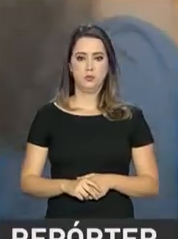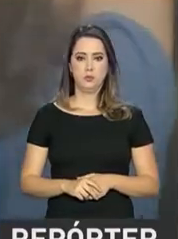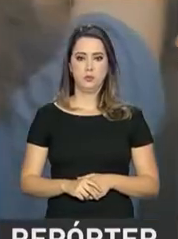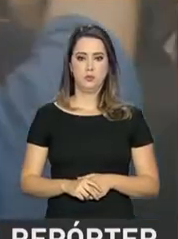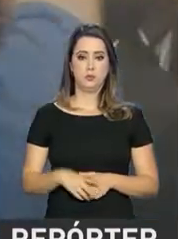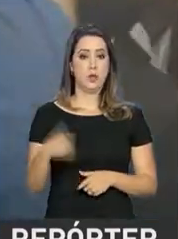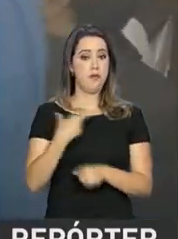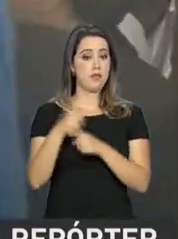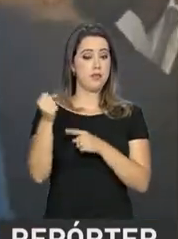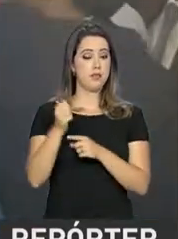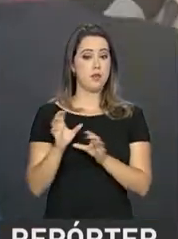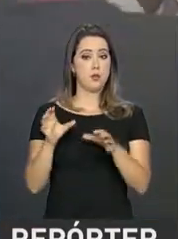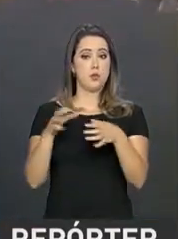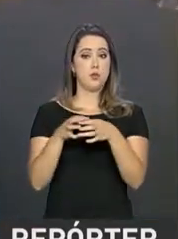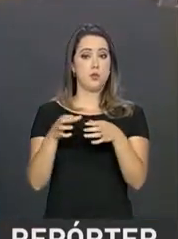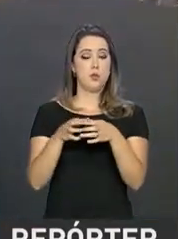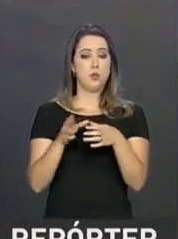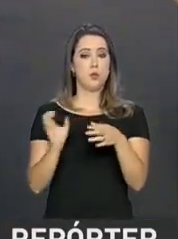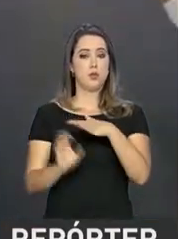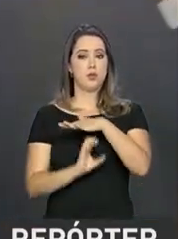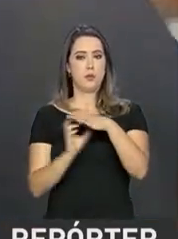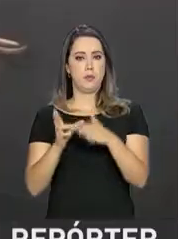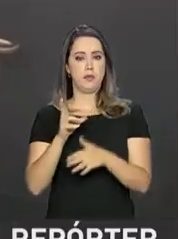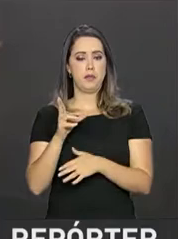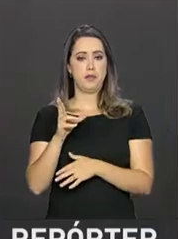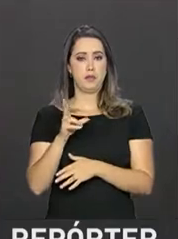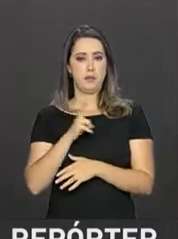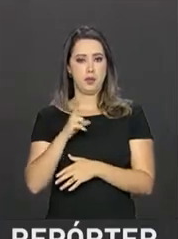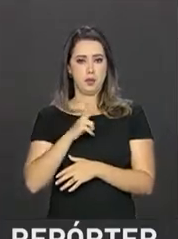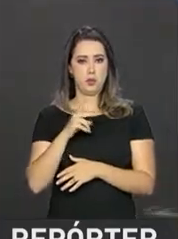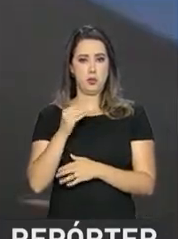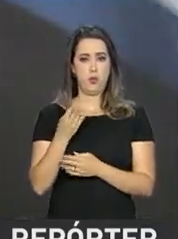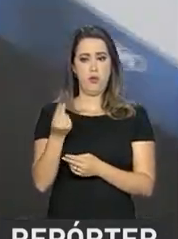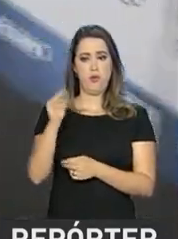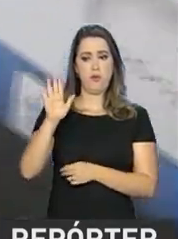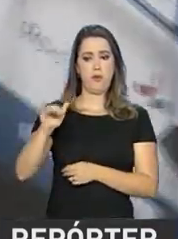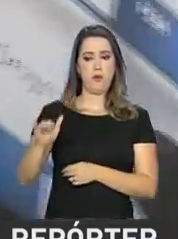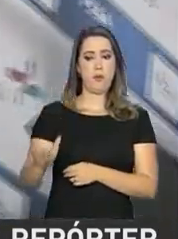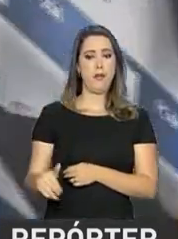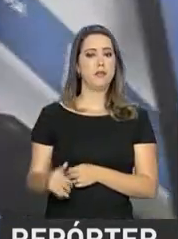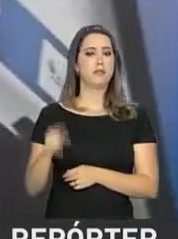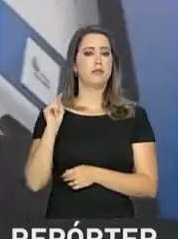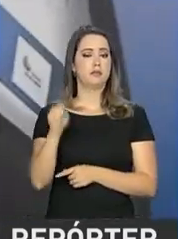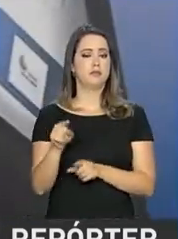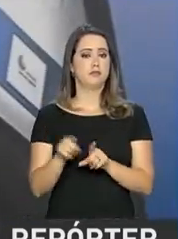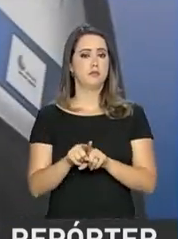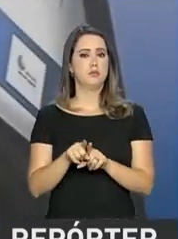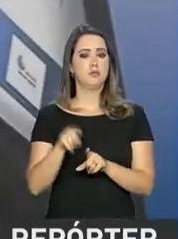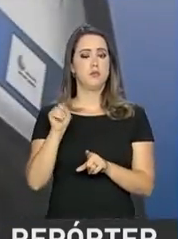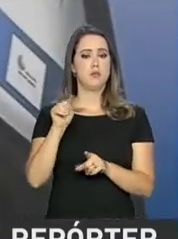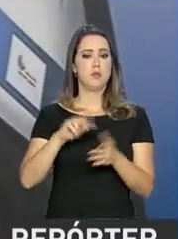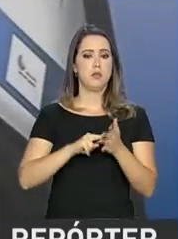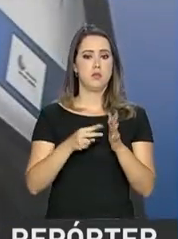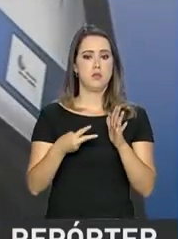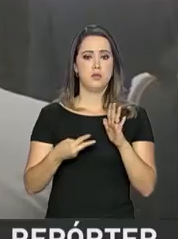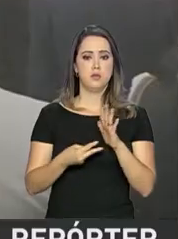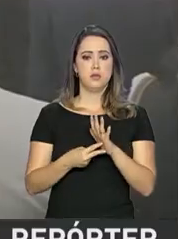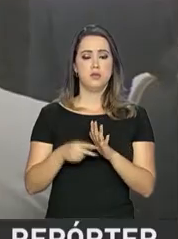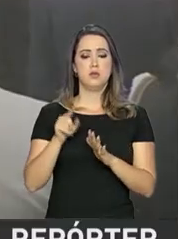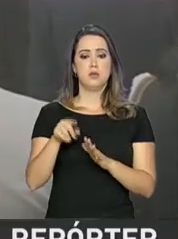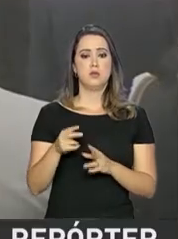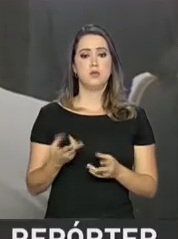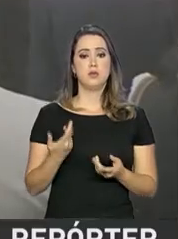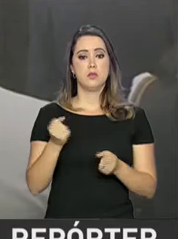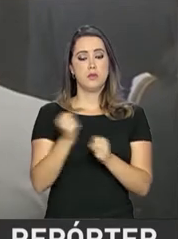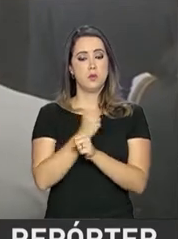venceram os grupos privados que apresentaram o menor custo de operação e isso significa que eles vão